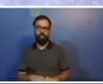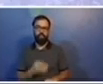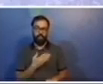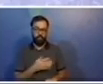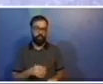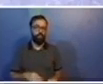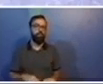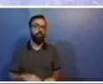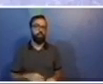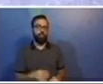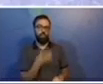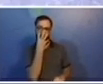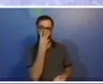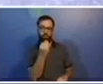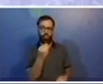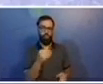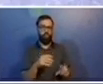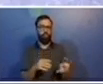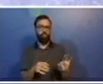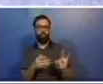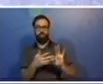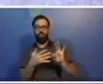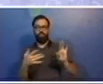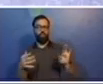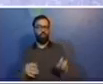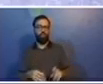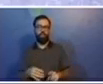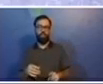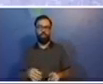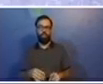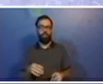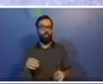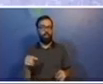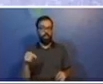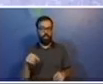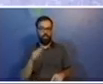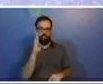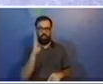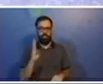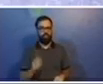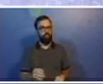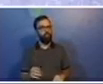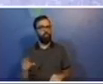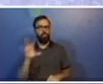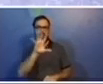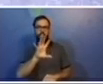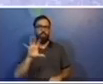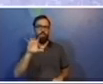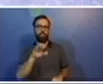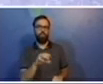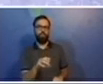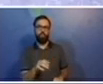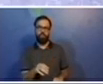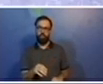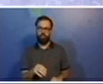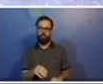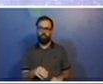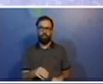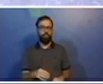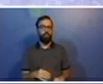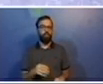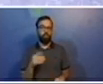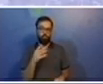Fruto do lobo é um fruto muito comum no Cerrado brasileiro e em outras regiões do Brasil. Fruto do lobo, porque é a principal fonte